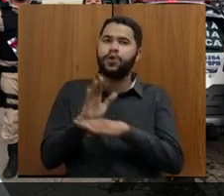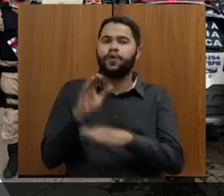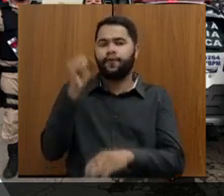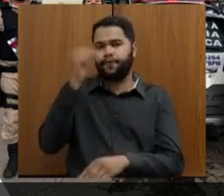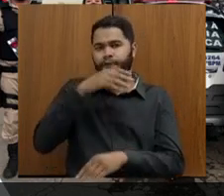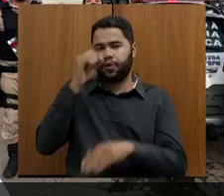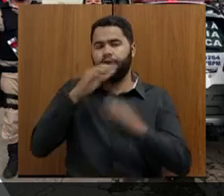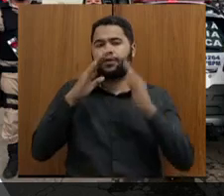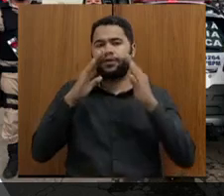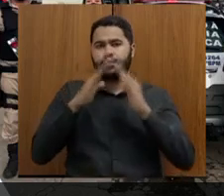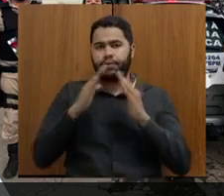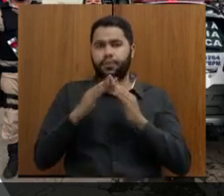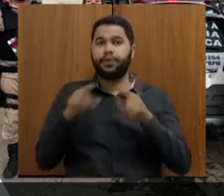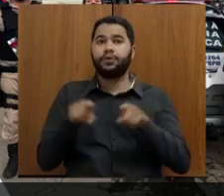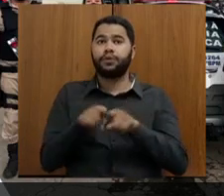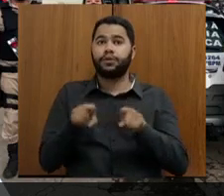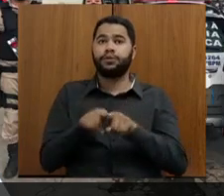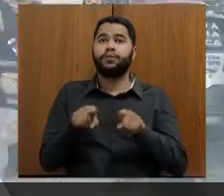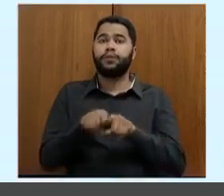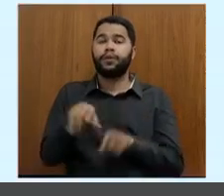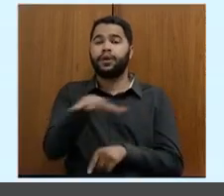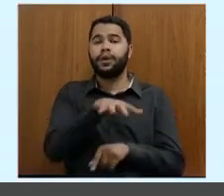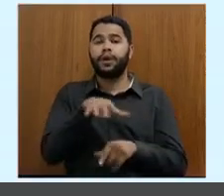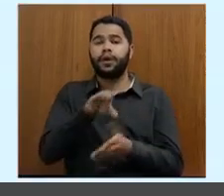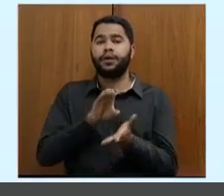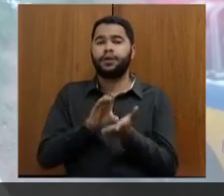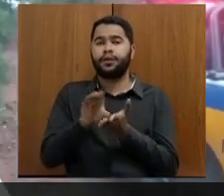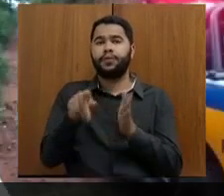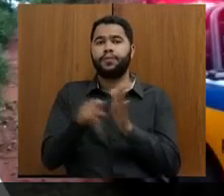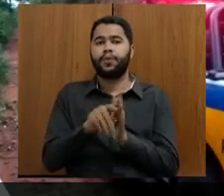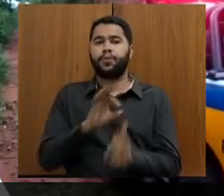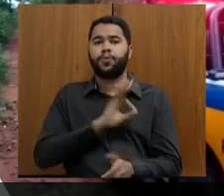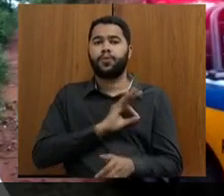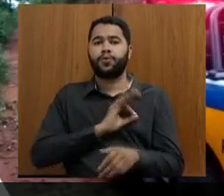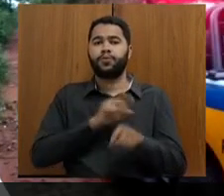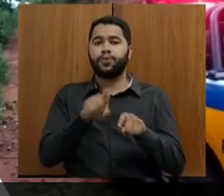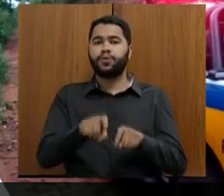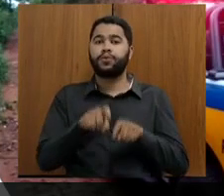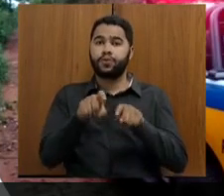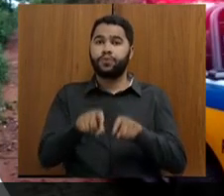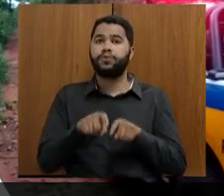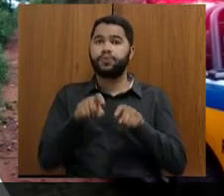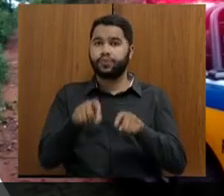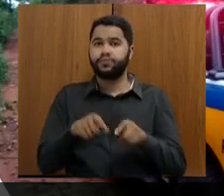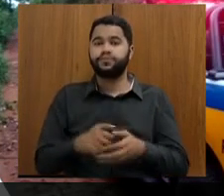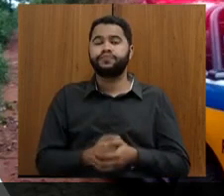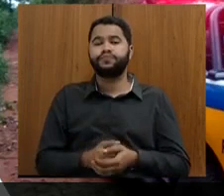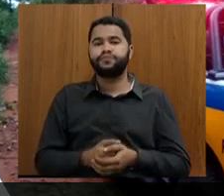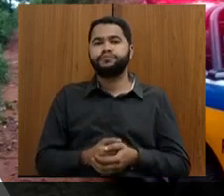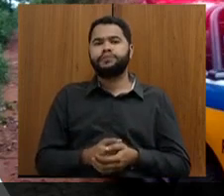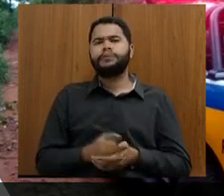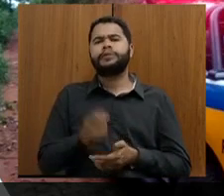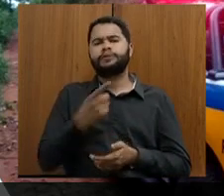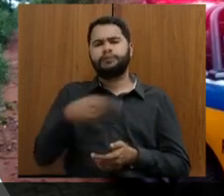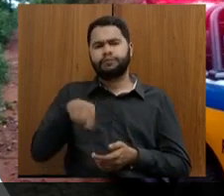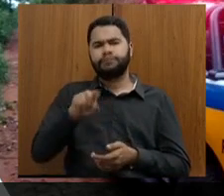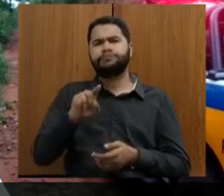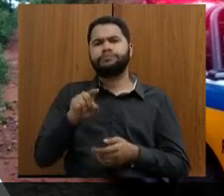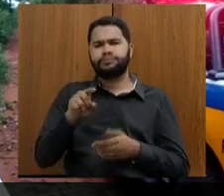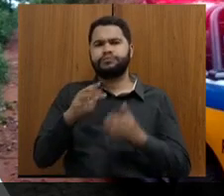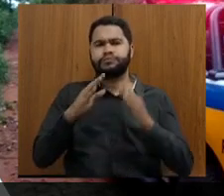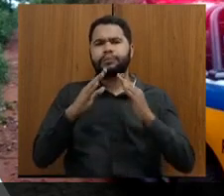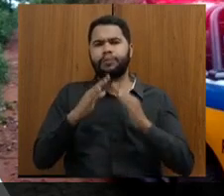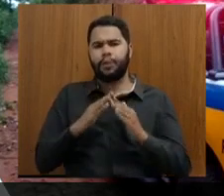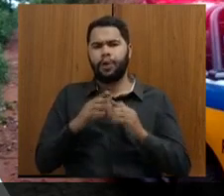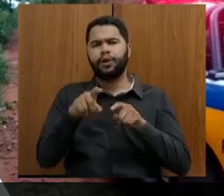equipamentos pode passar e também na hora do investimento no policiamento Rural o policiamento Rural como né vários os senhores aqui são do